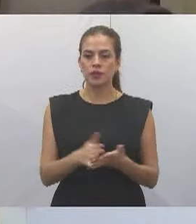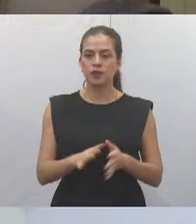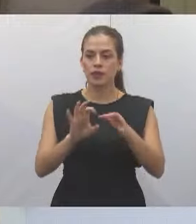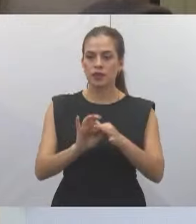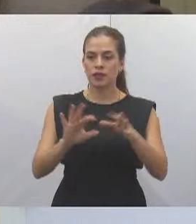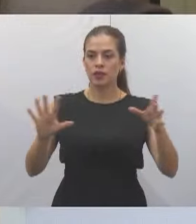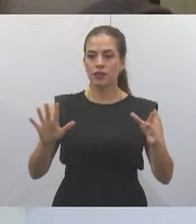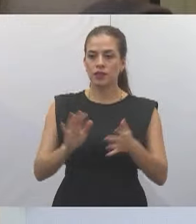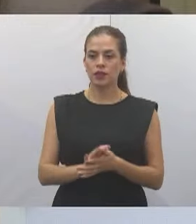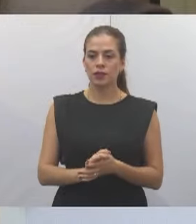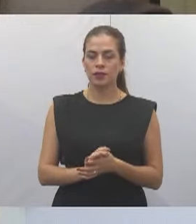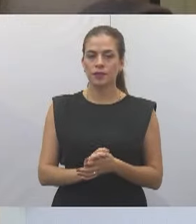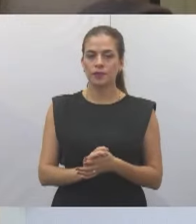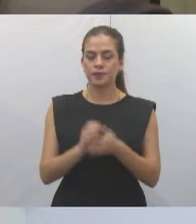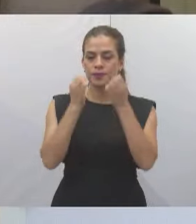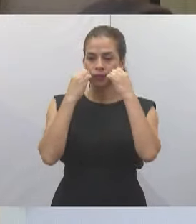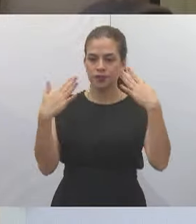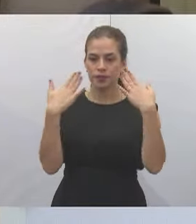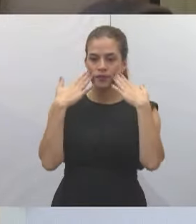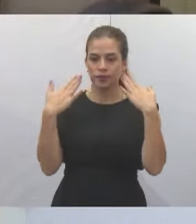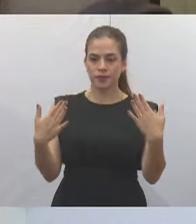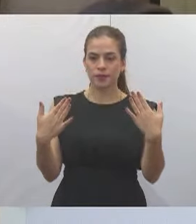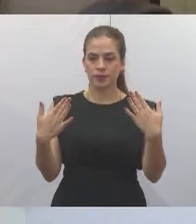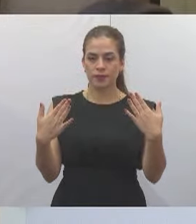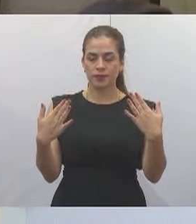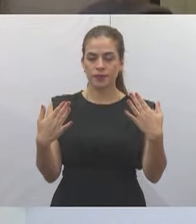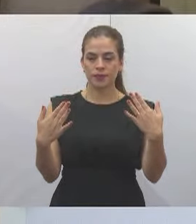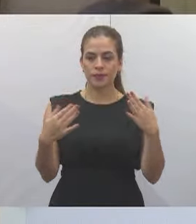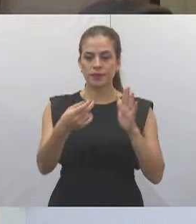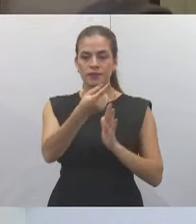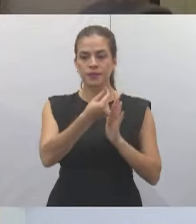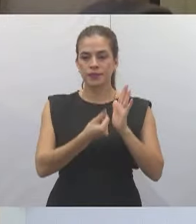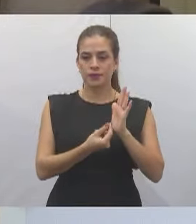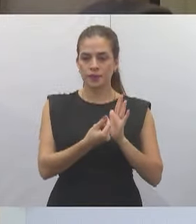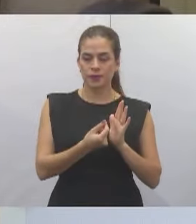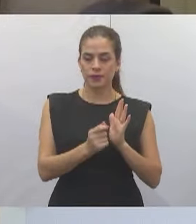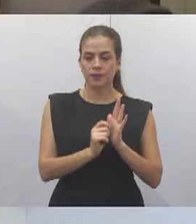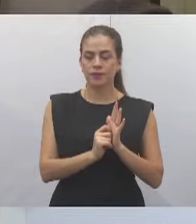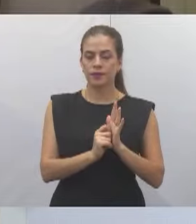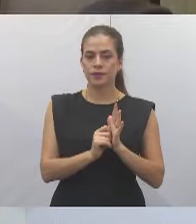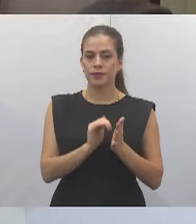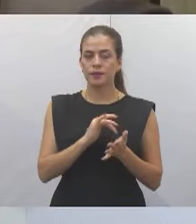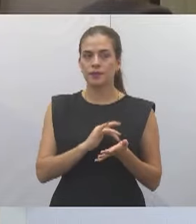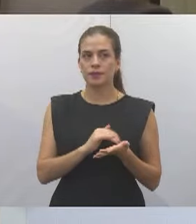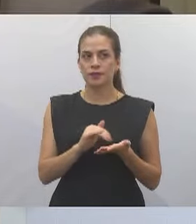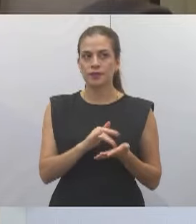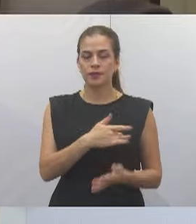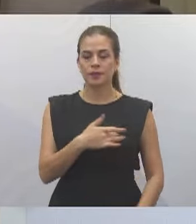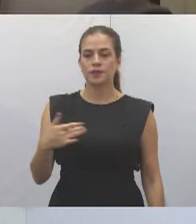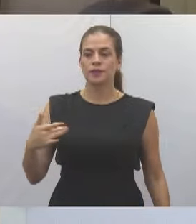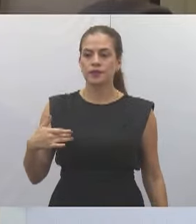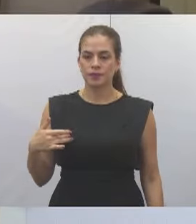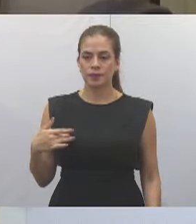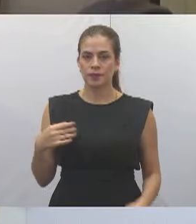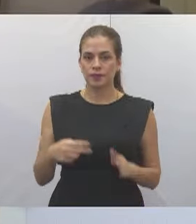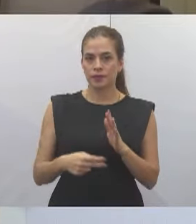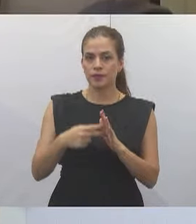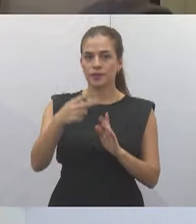Declaro aberta a audiência pública de prestação de contas da Secretaria de Saúde referente ao